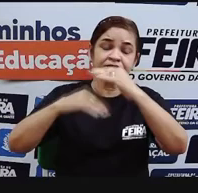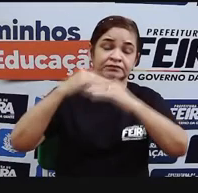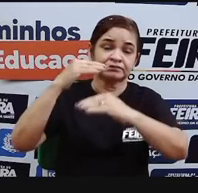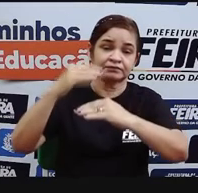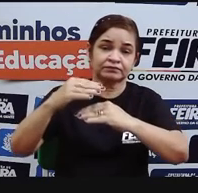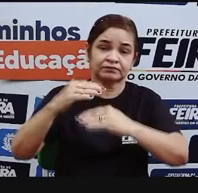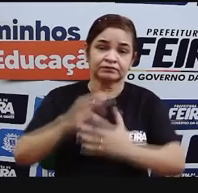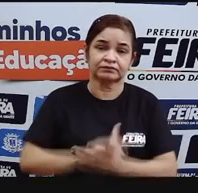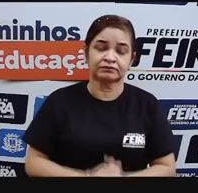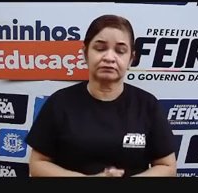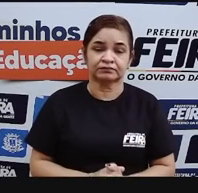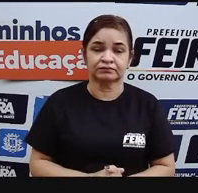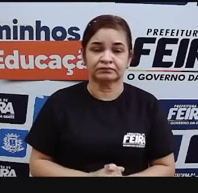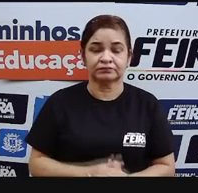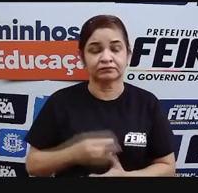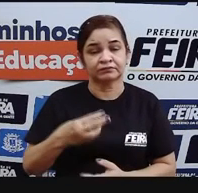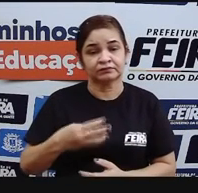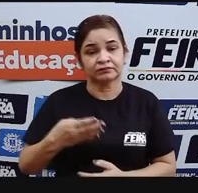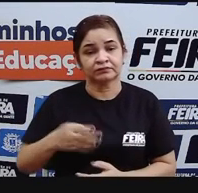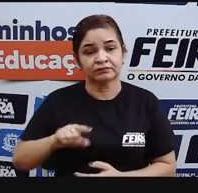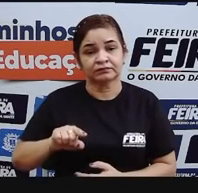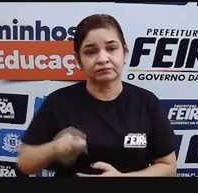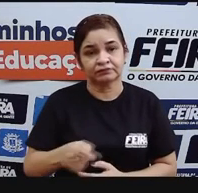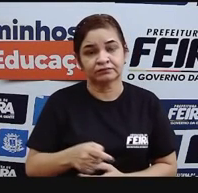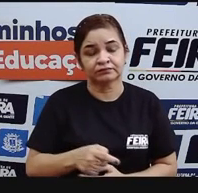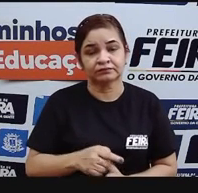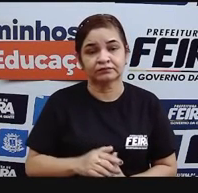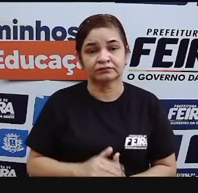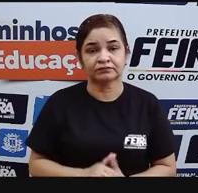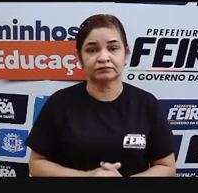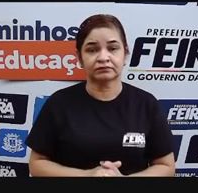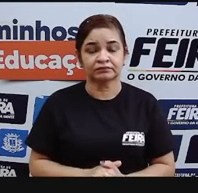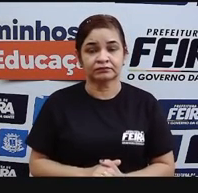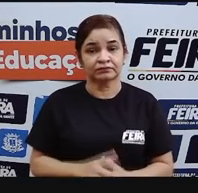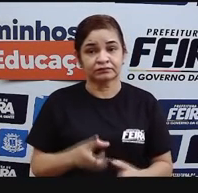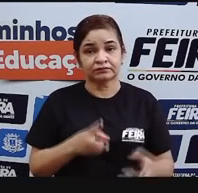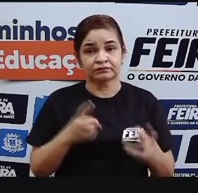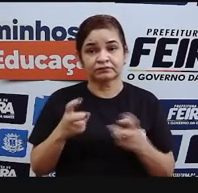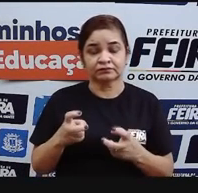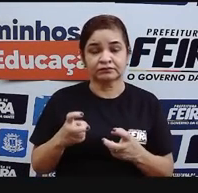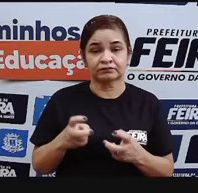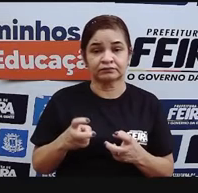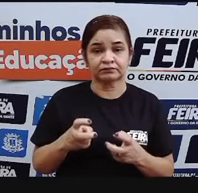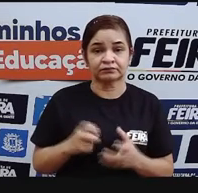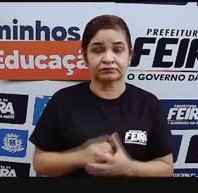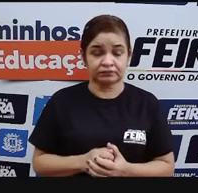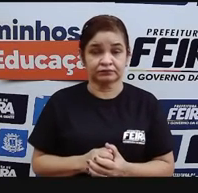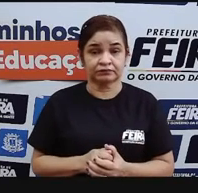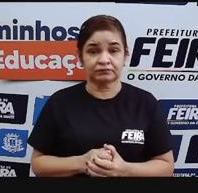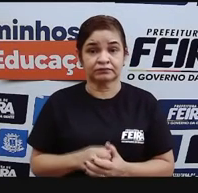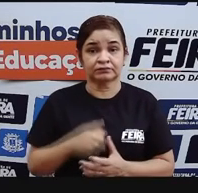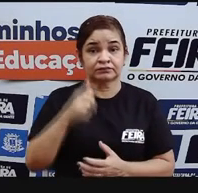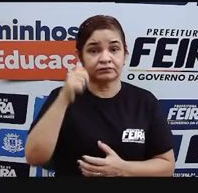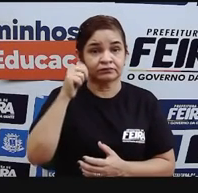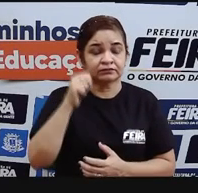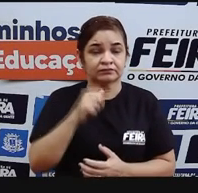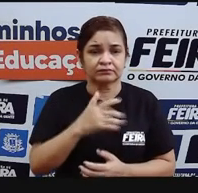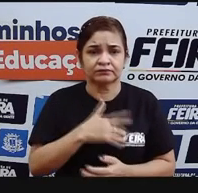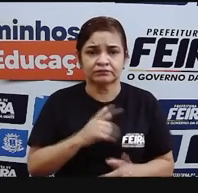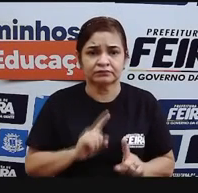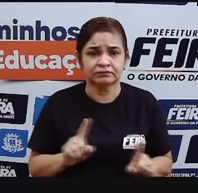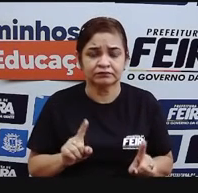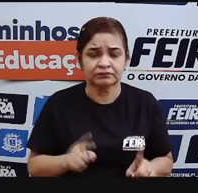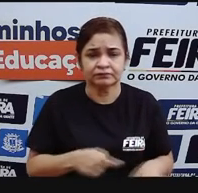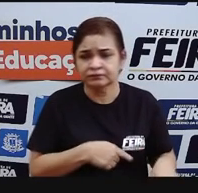quase 34 mil denúncias. Né? Então, observe aí que as mulheres estão perdendo o medo,